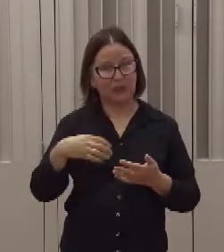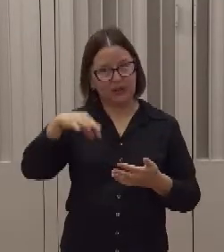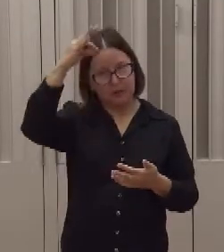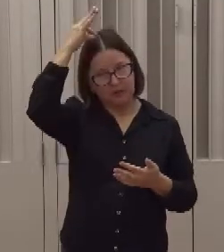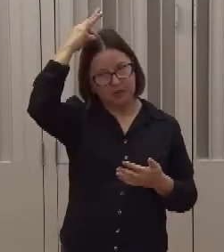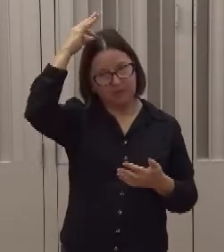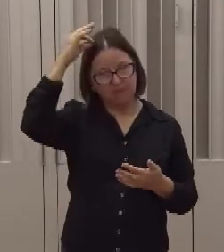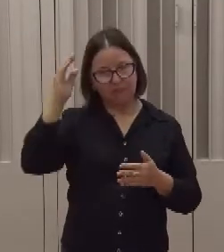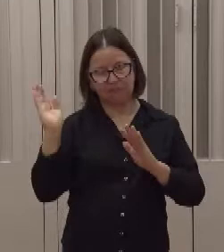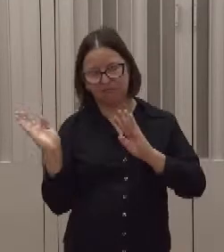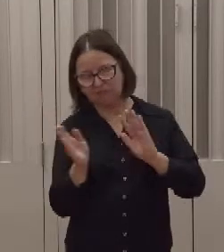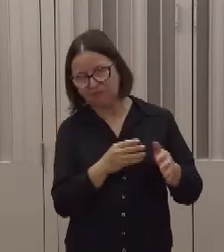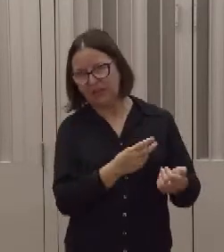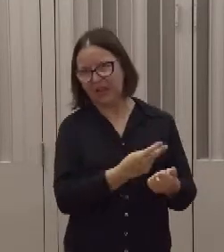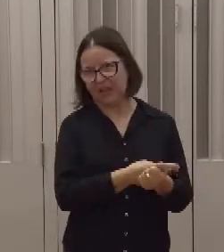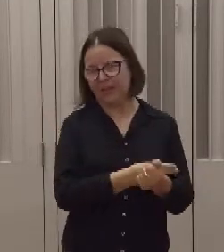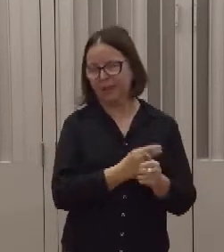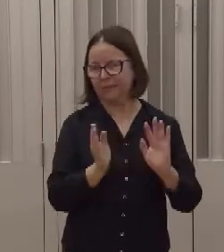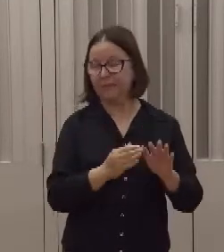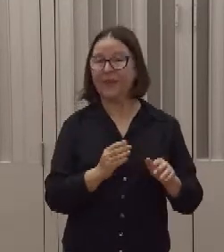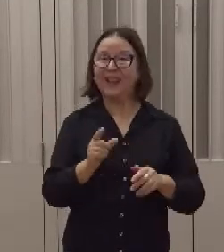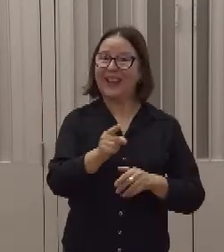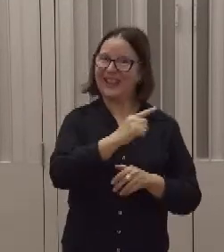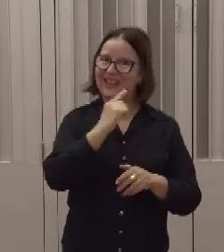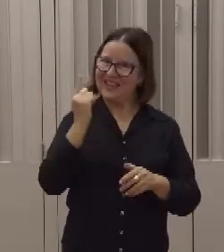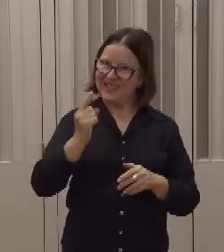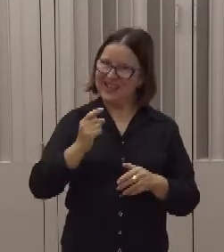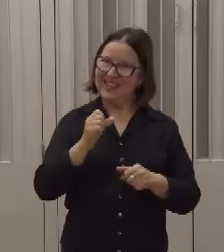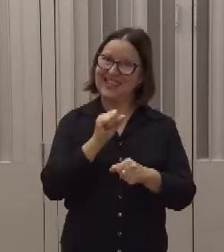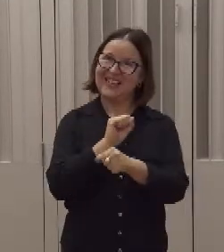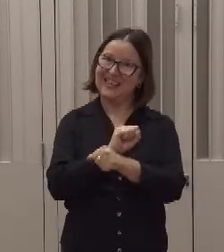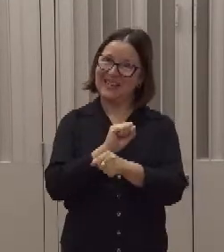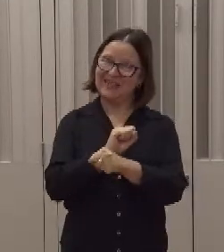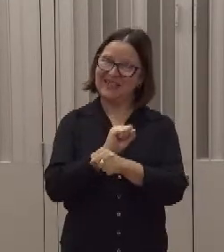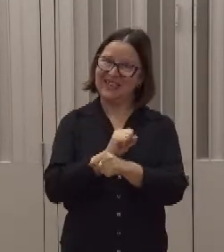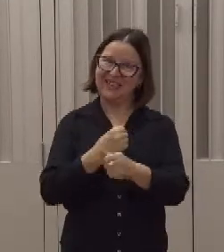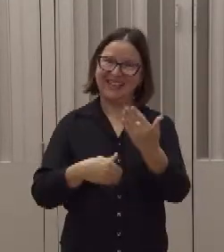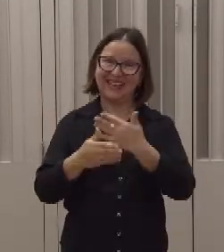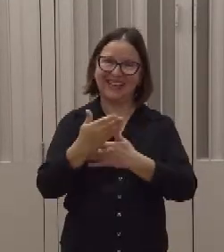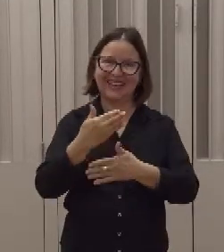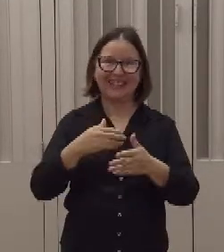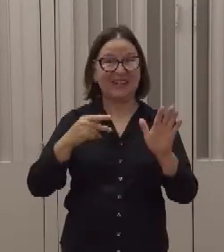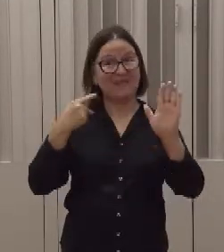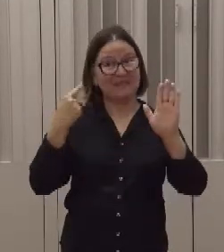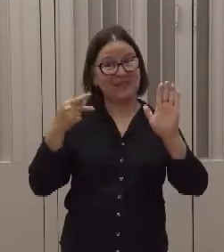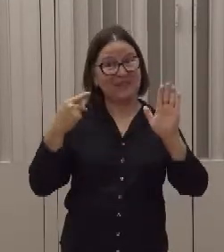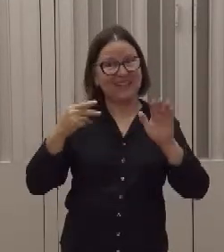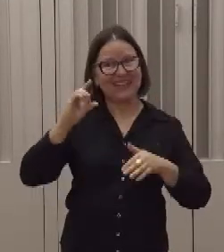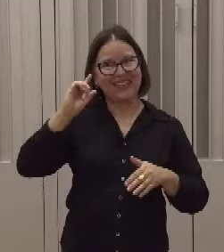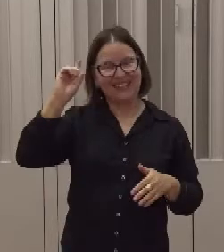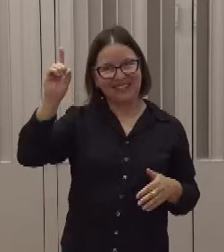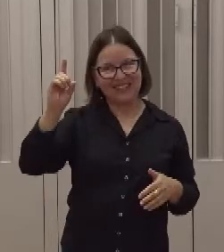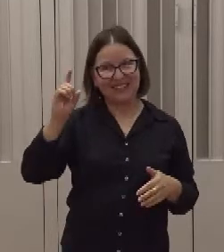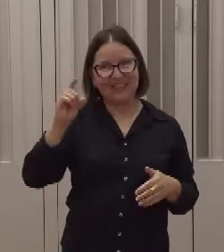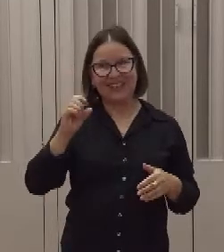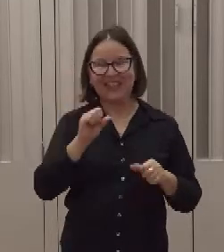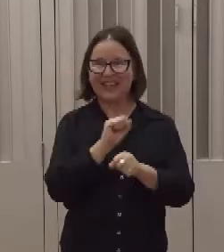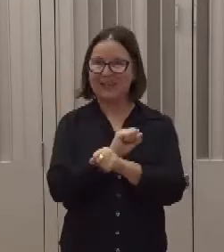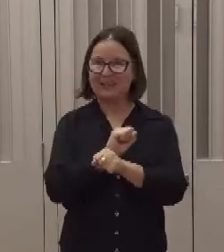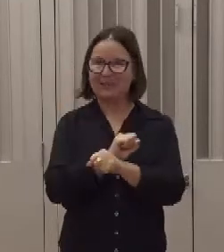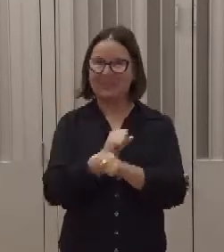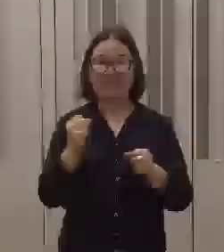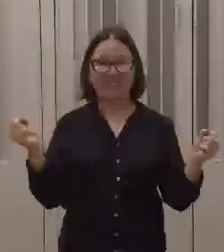promessa, esperamos novos céus e nova terra, nos quais habita a justiça.